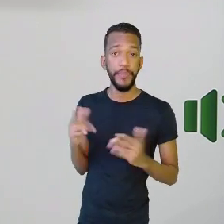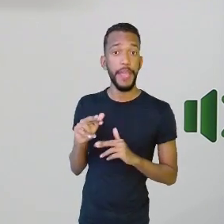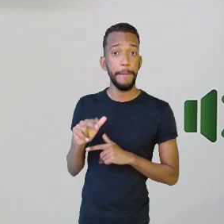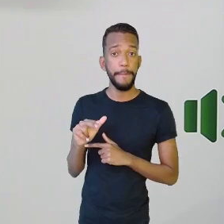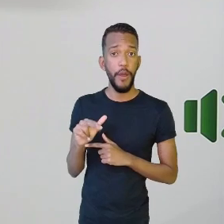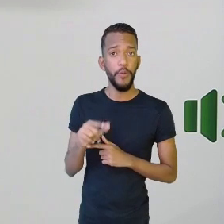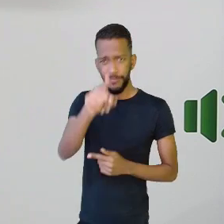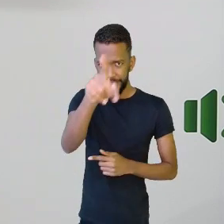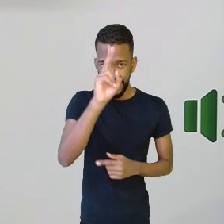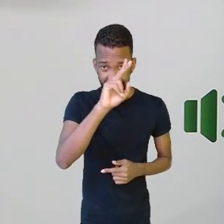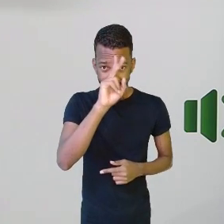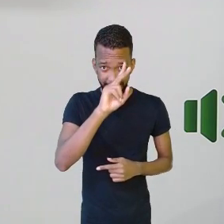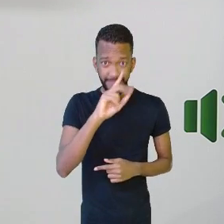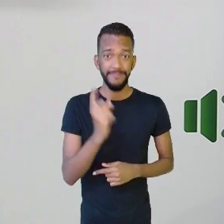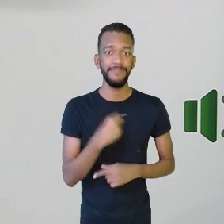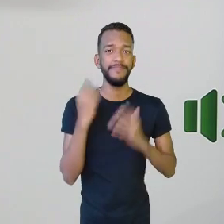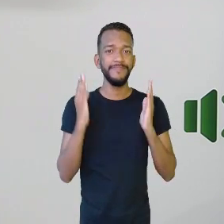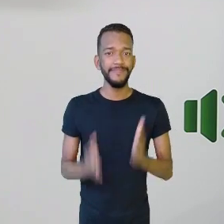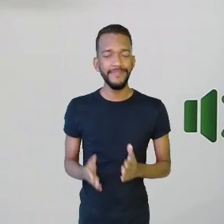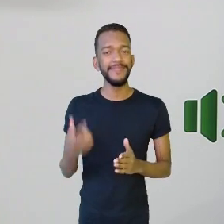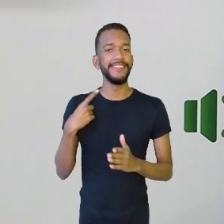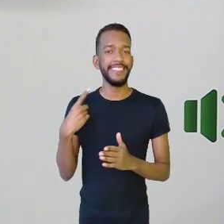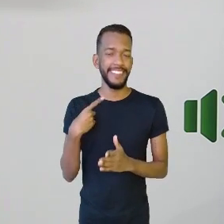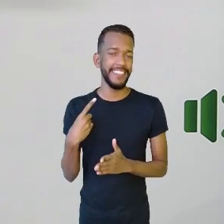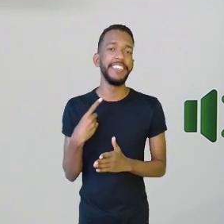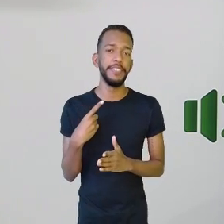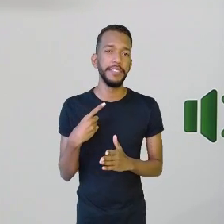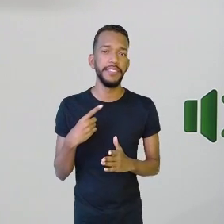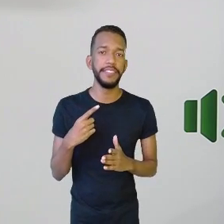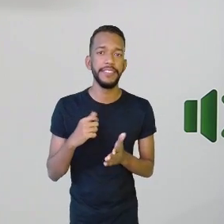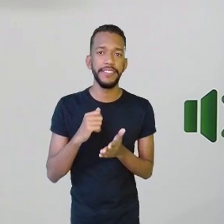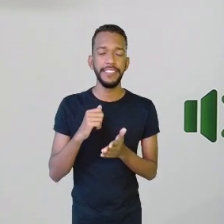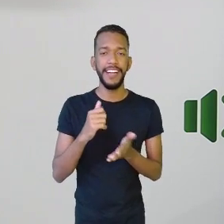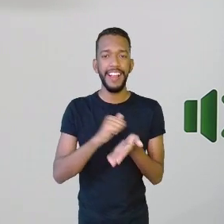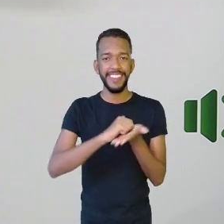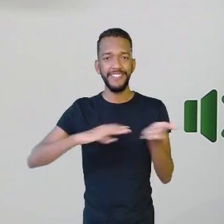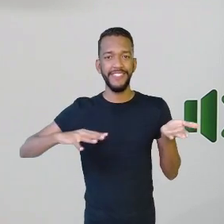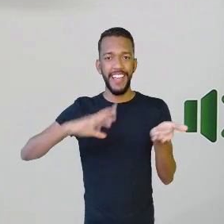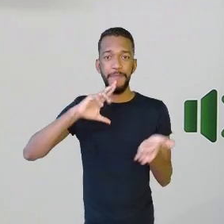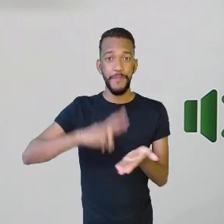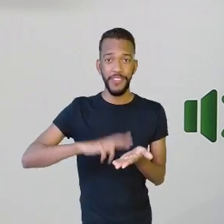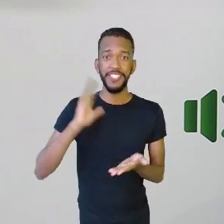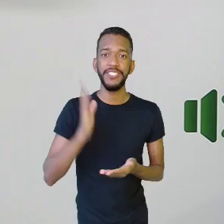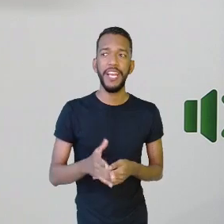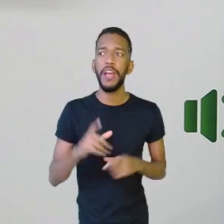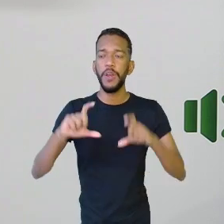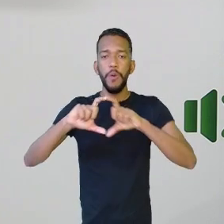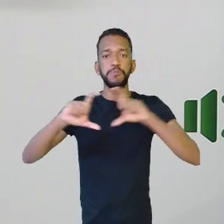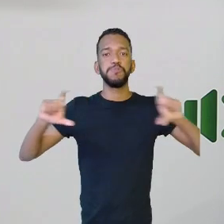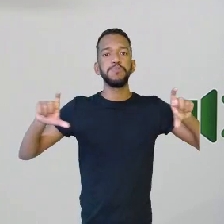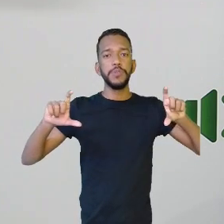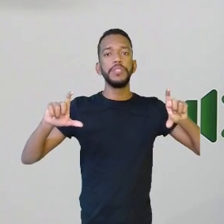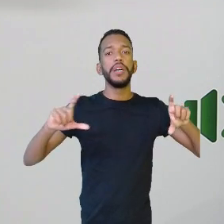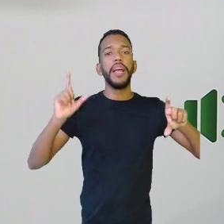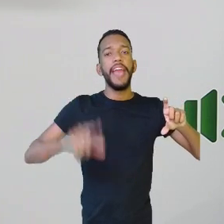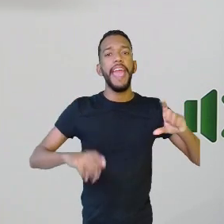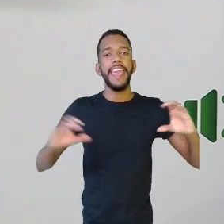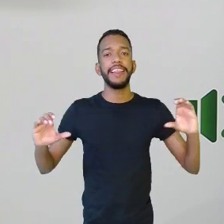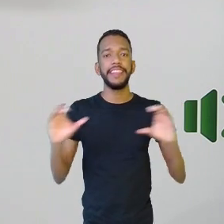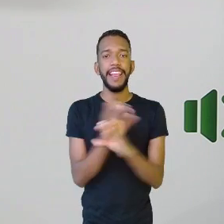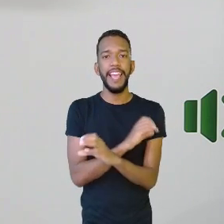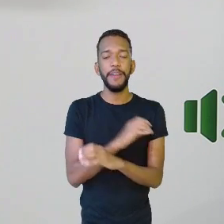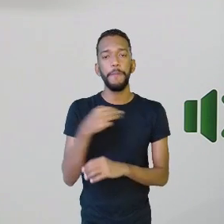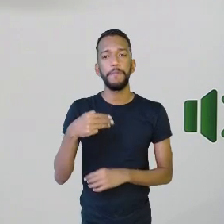disso? Fizemos essa atividade. Olha só, a barra de chocolate é o inteiro